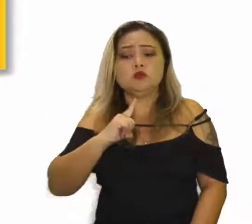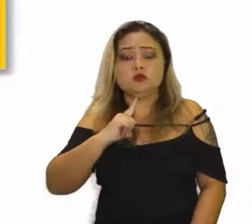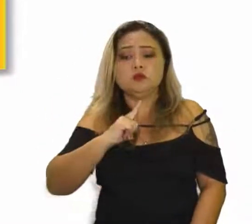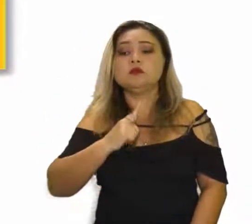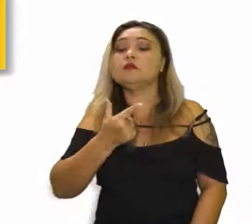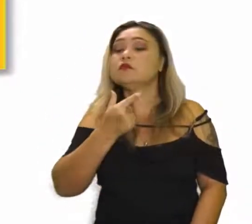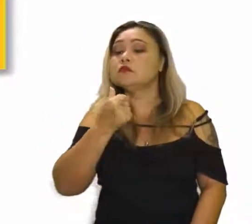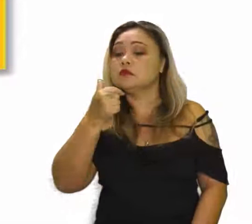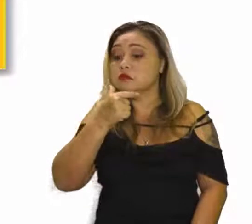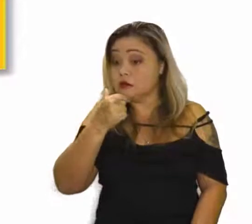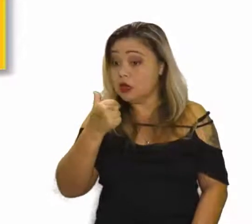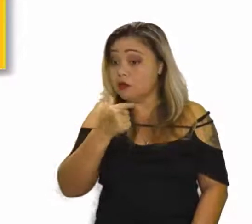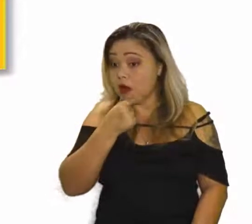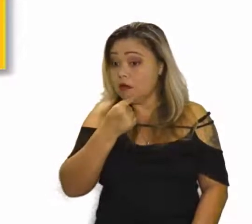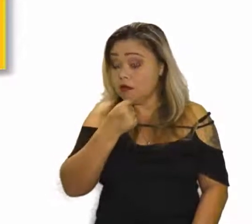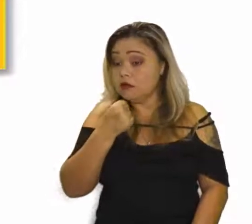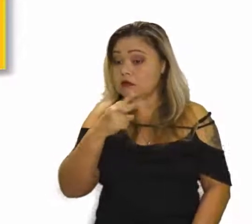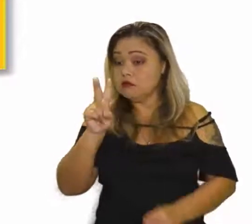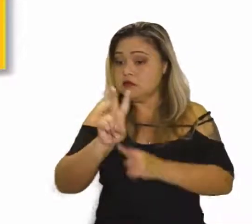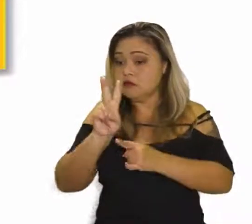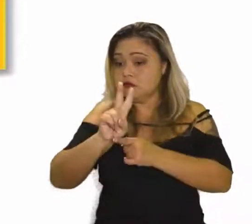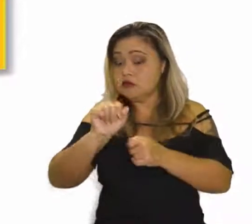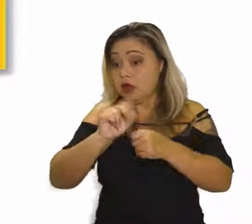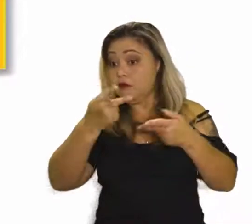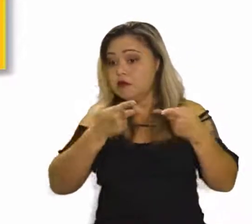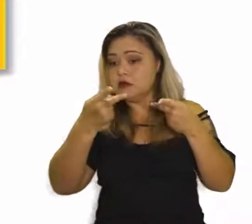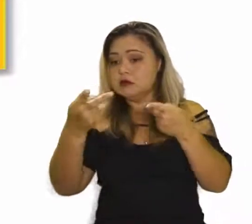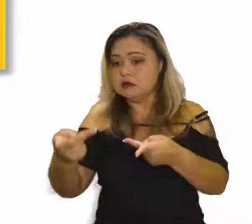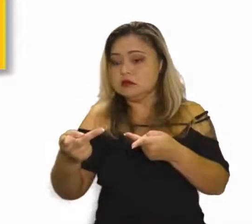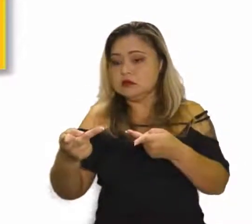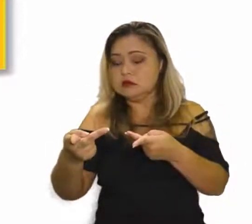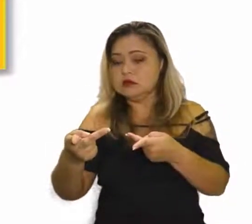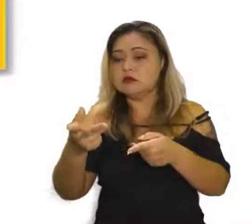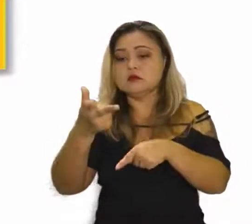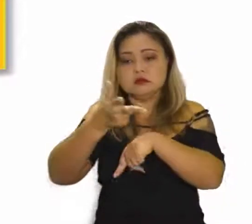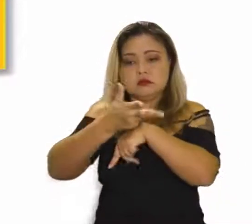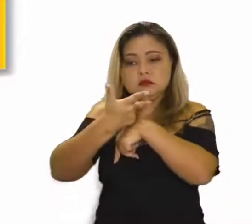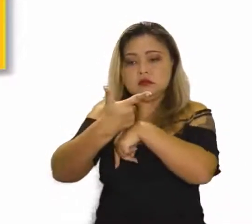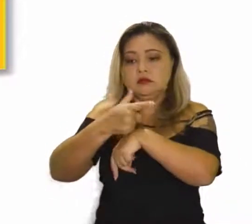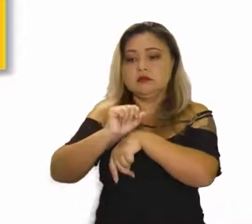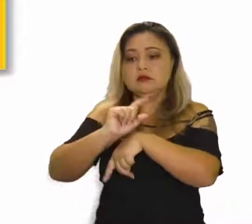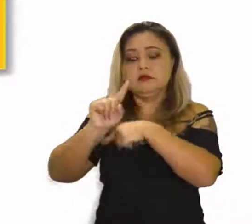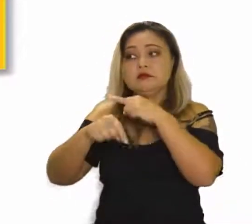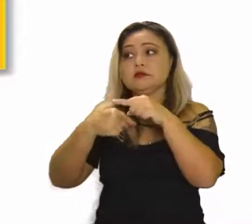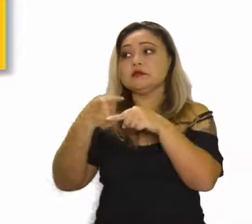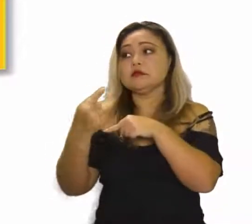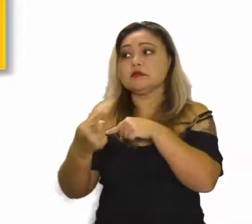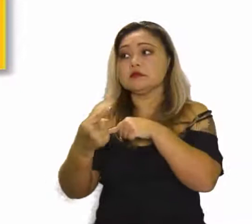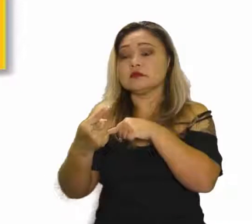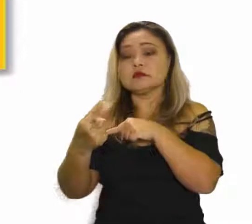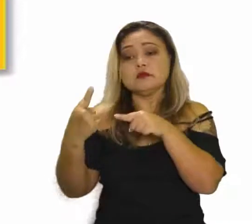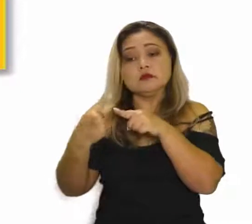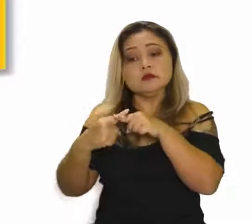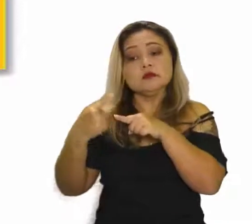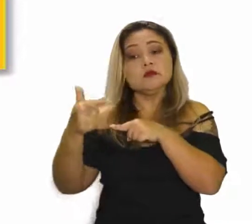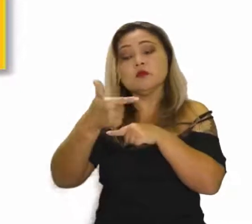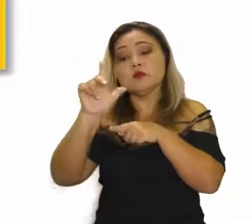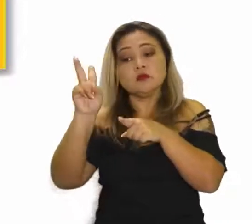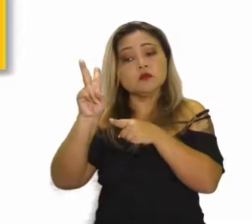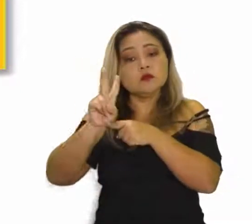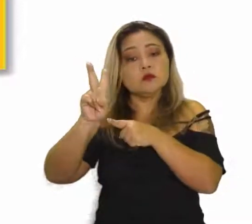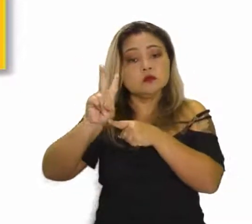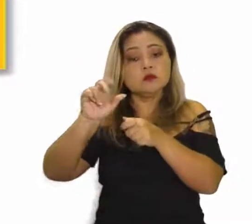rapaz que cria codorna. Excelente, fui lá visitar. Temos um vídeo, vamos mostrar para vocês. Mas tem outros